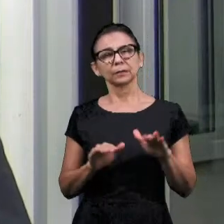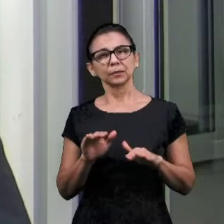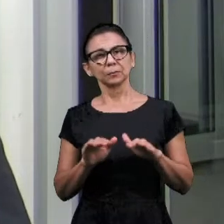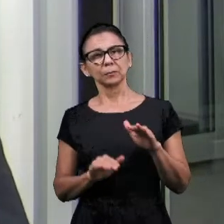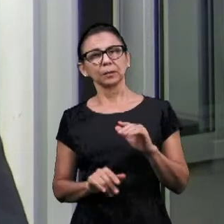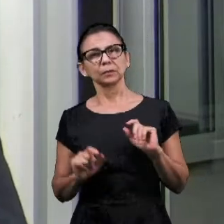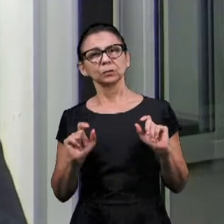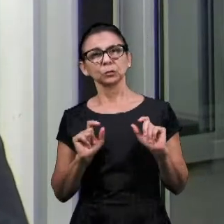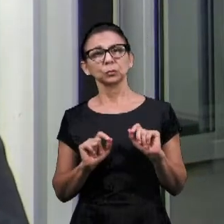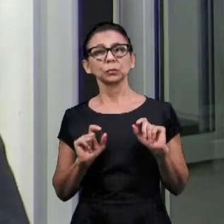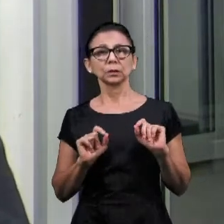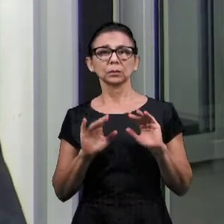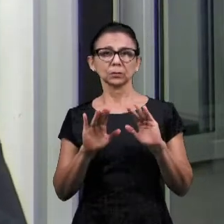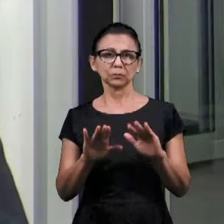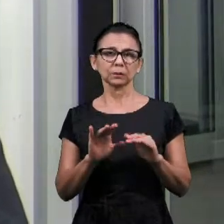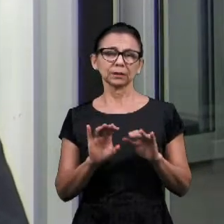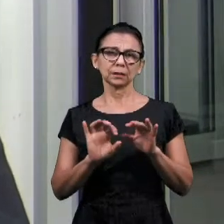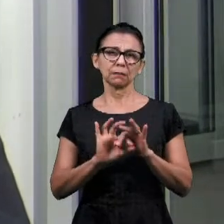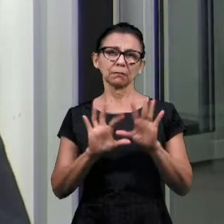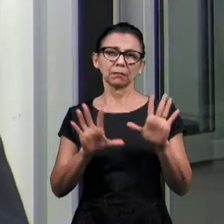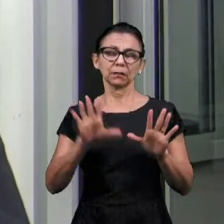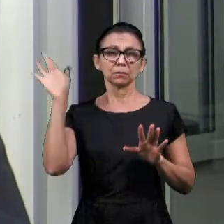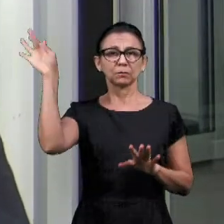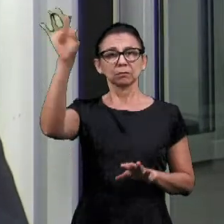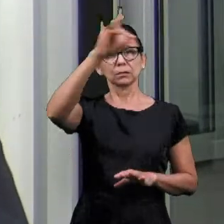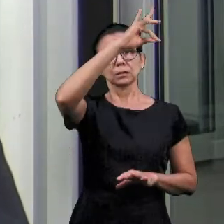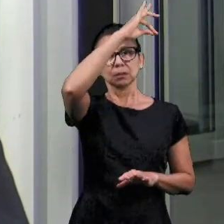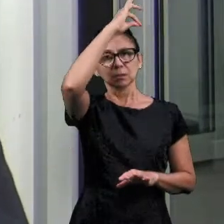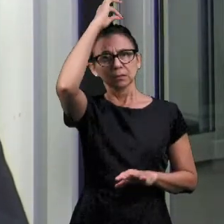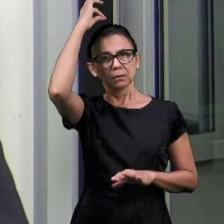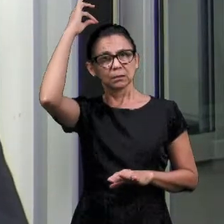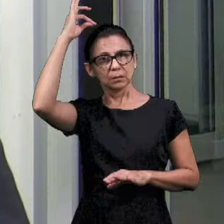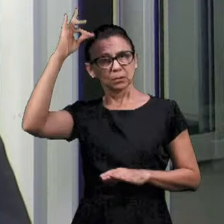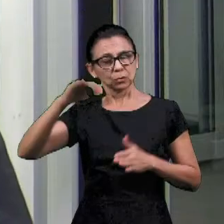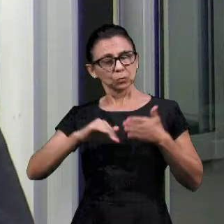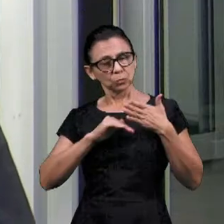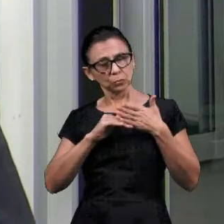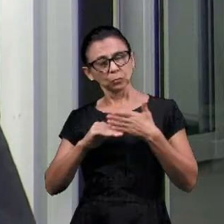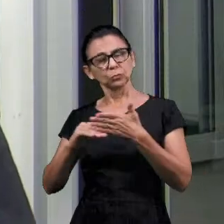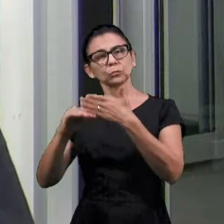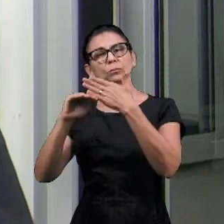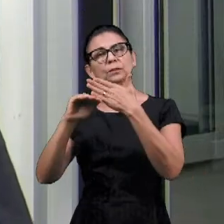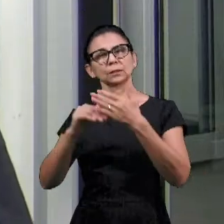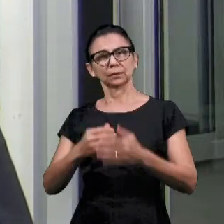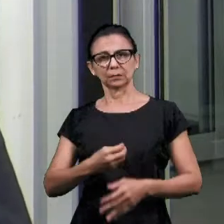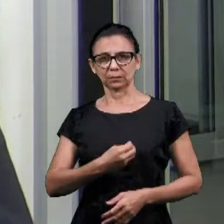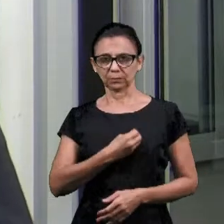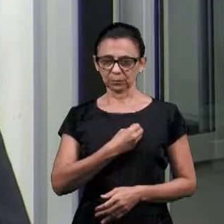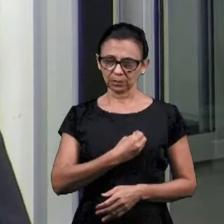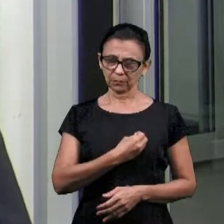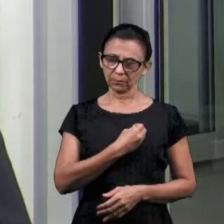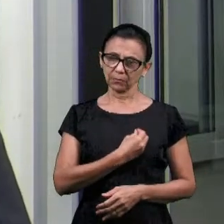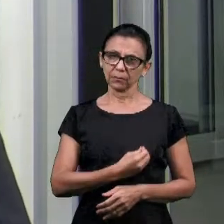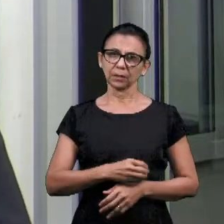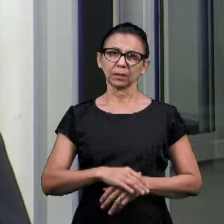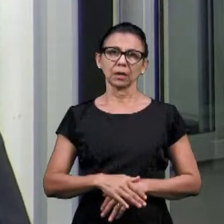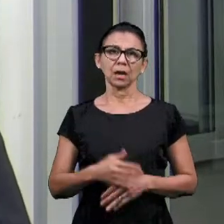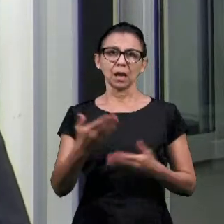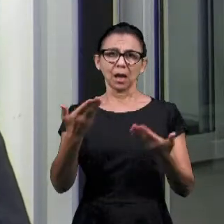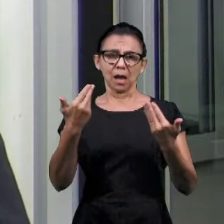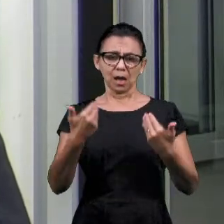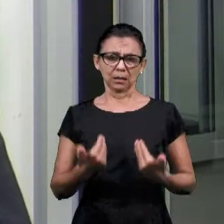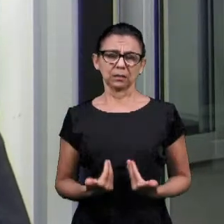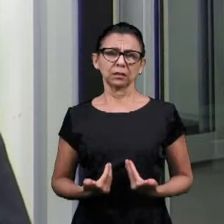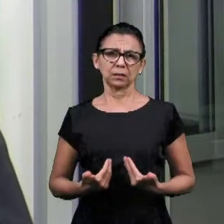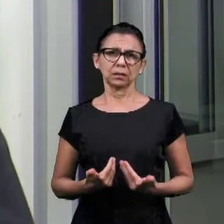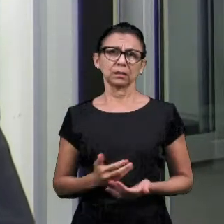assistindo permite que o Espírito Santo de Deus conduza a sua vida. Não há aqui, não sou eu e nenhum